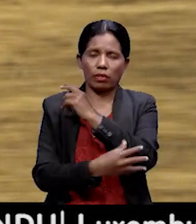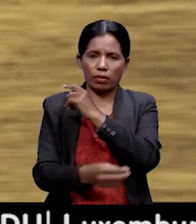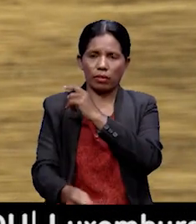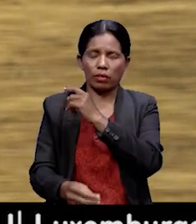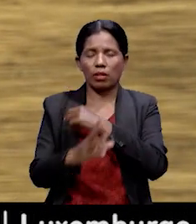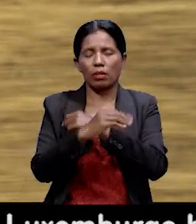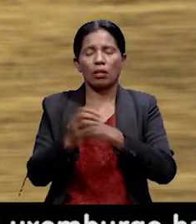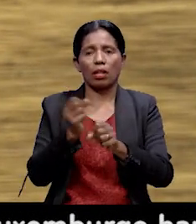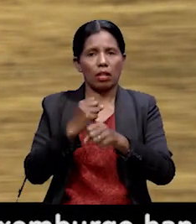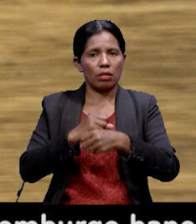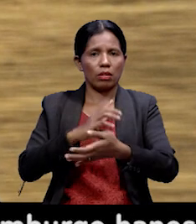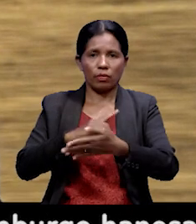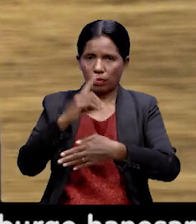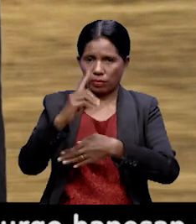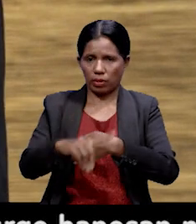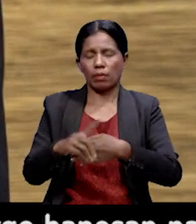desenvolvimento.